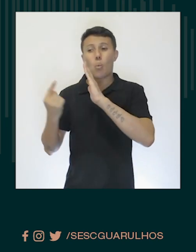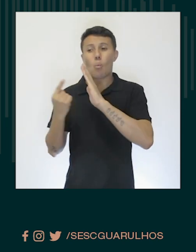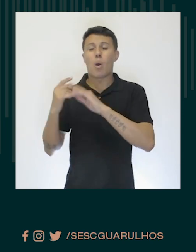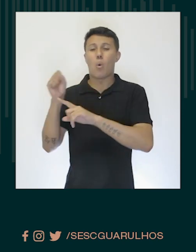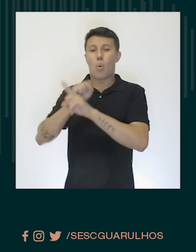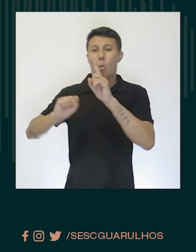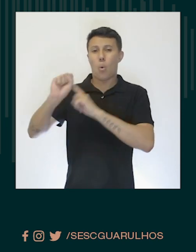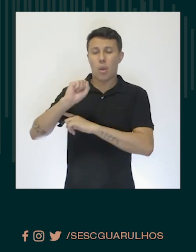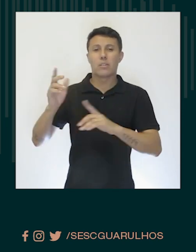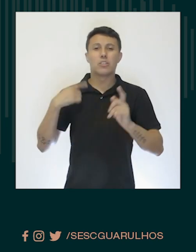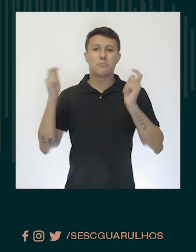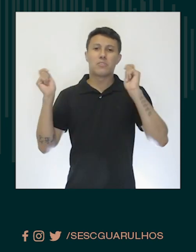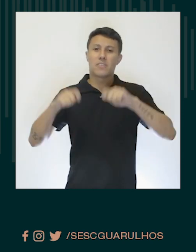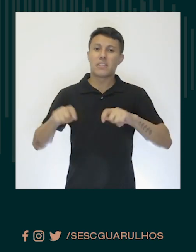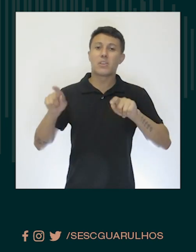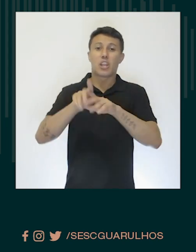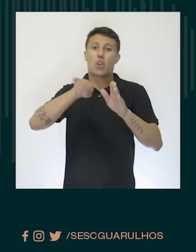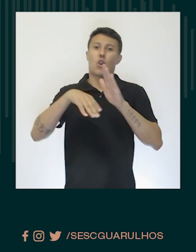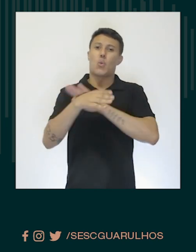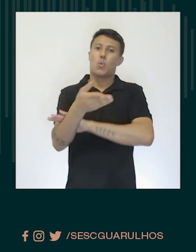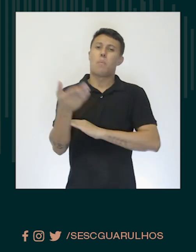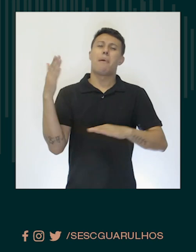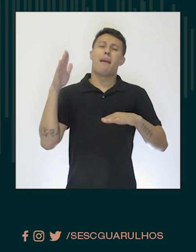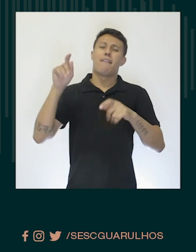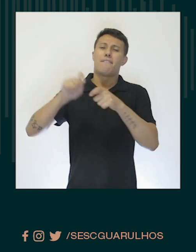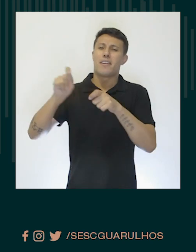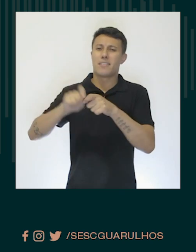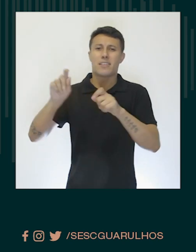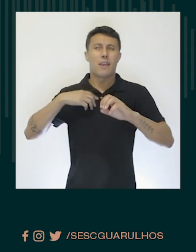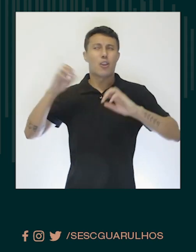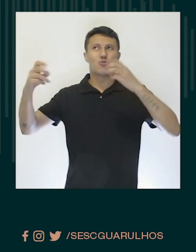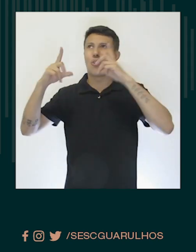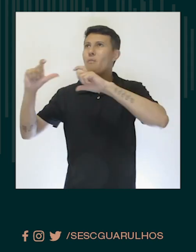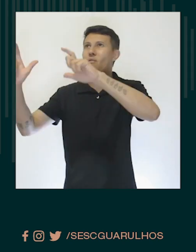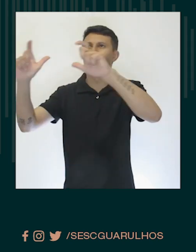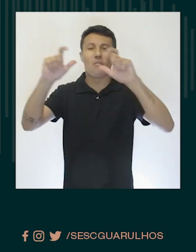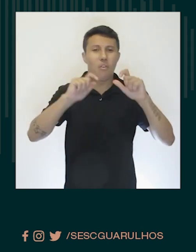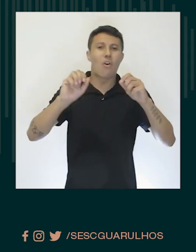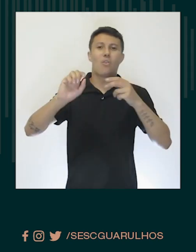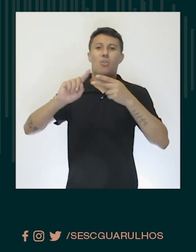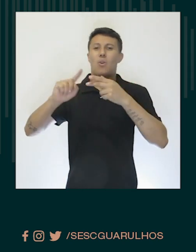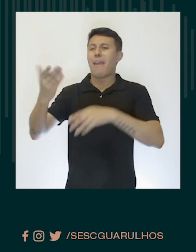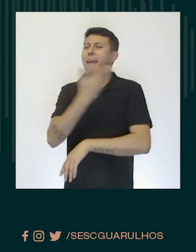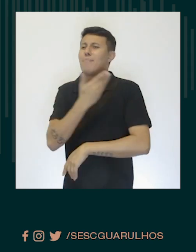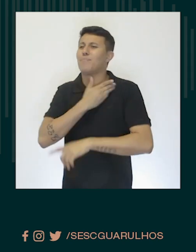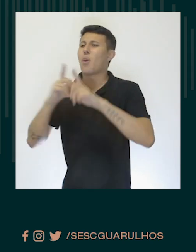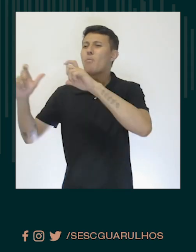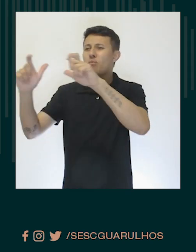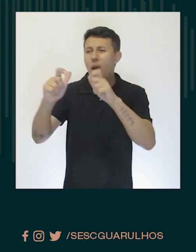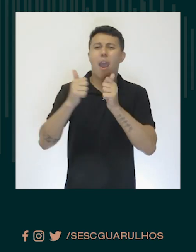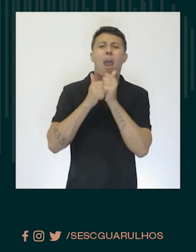podendo fazer o que a gente está acostumado a fazer sempre, que é acompanhar o show para poder fotografar nossos amigos,